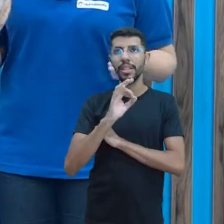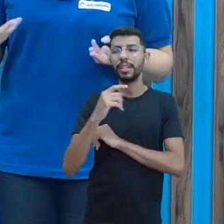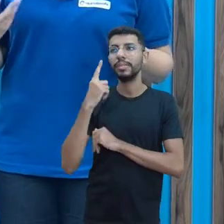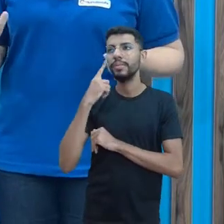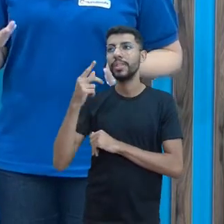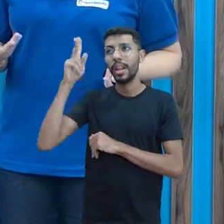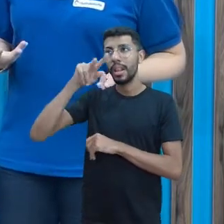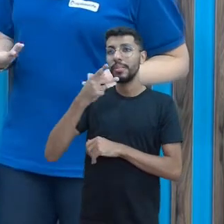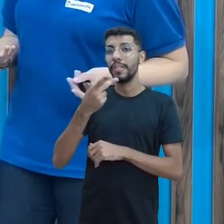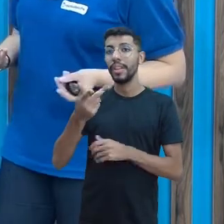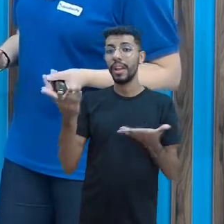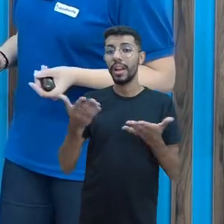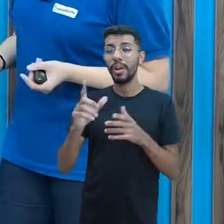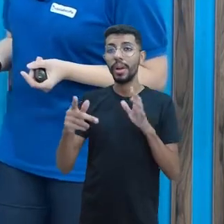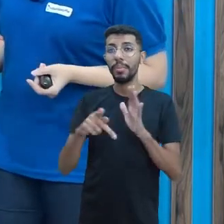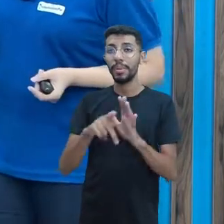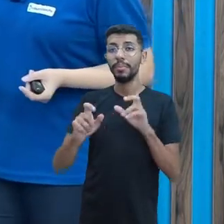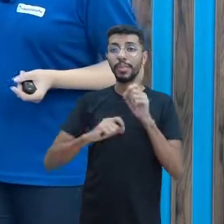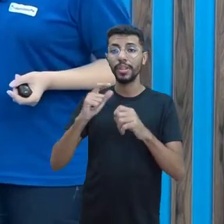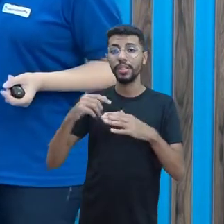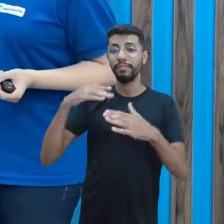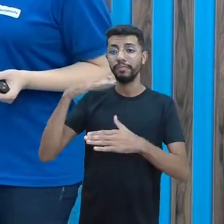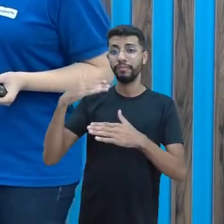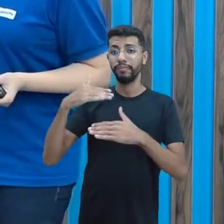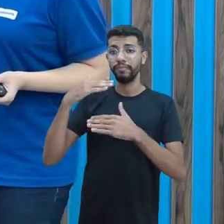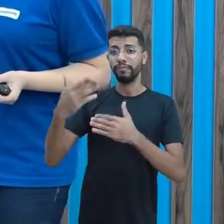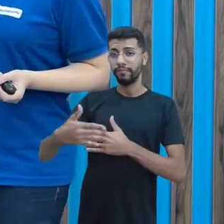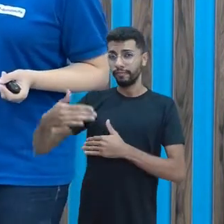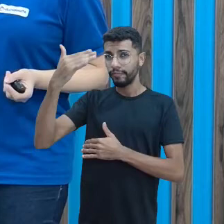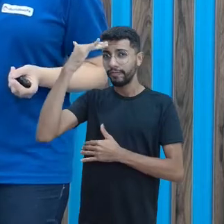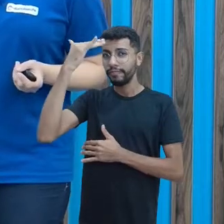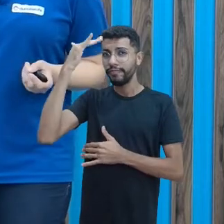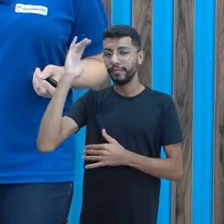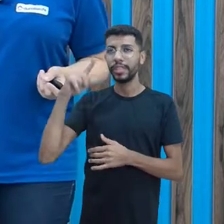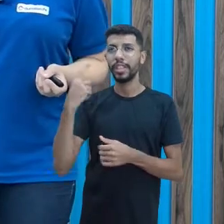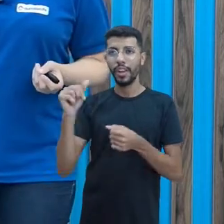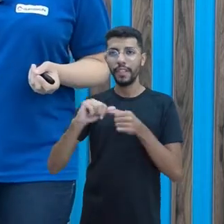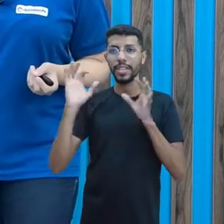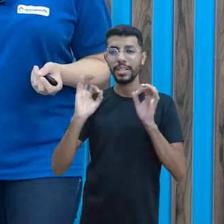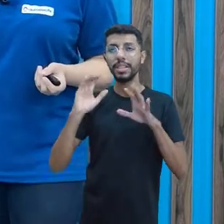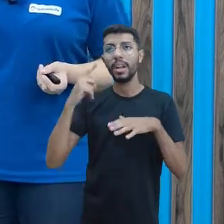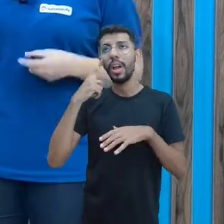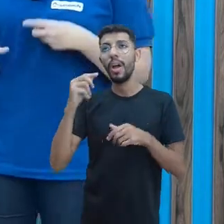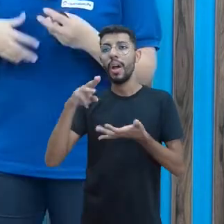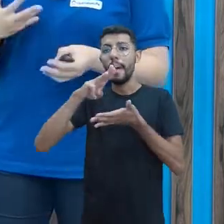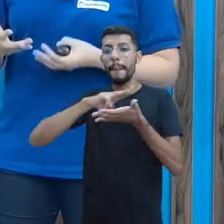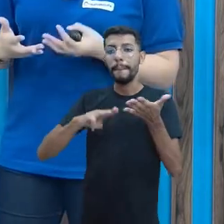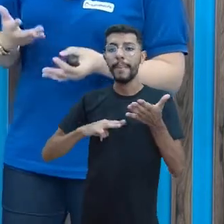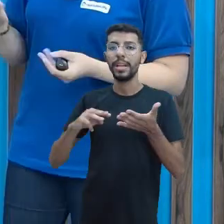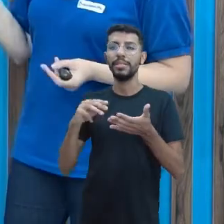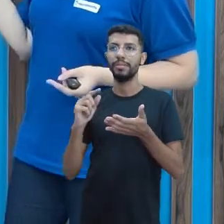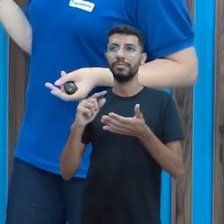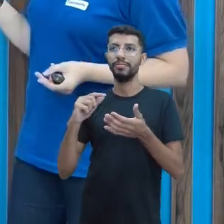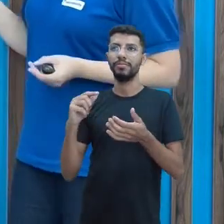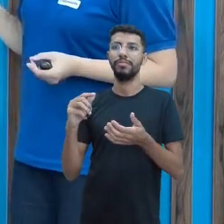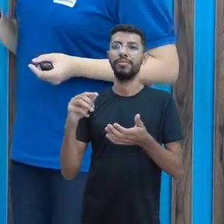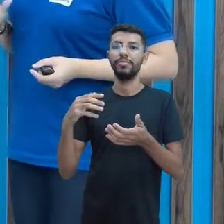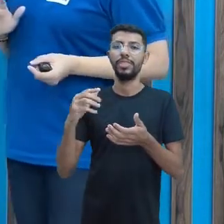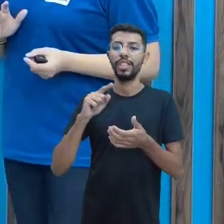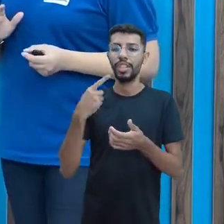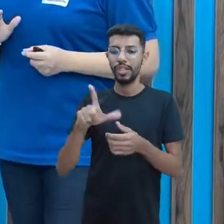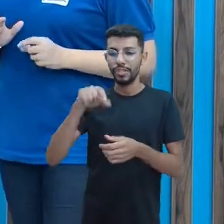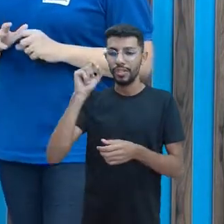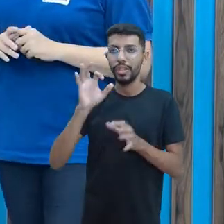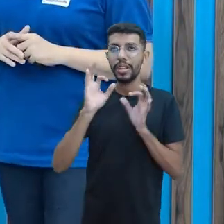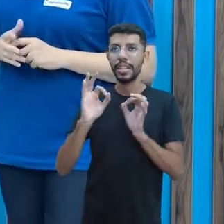desse processo lógico que a gente está fazendo? Então, vamos lá, vamos avançar aqui, ó. Método que a gente vai escolher, né? Aqui a gente já está acompanhando a resolução